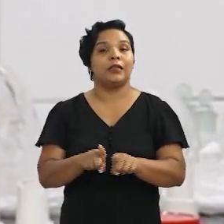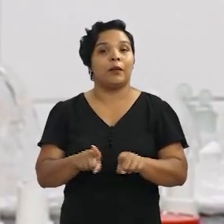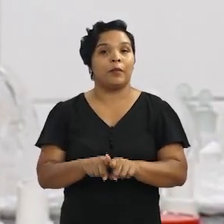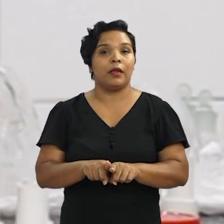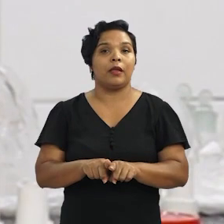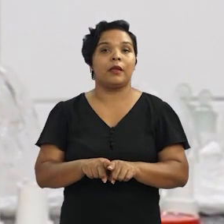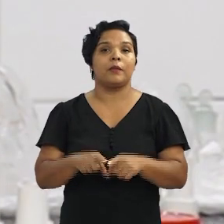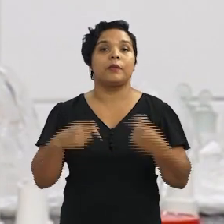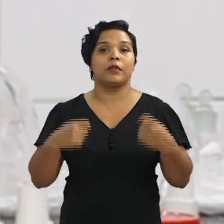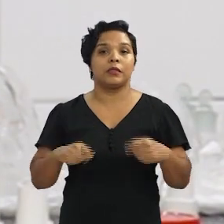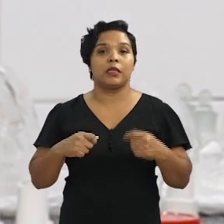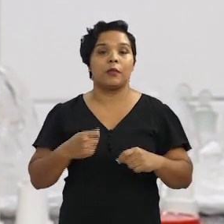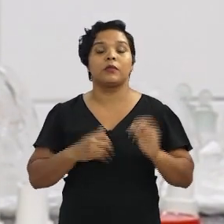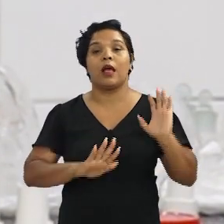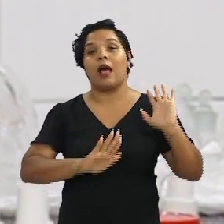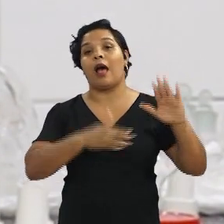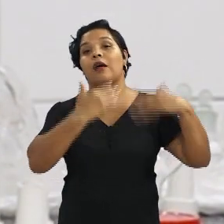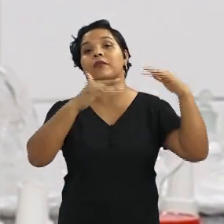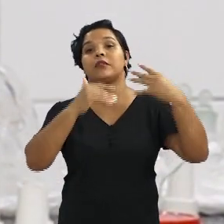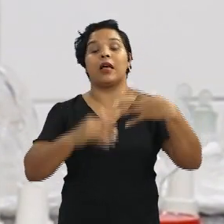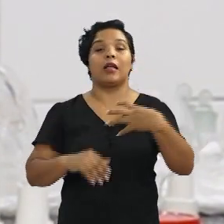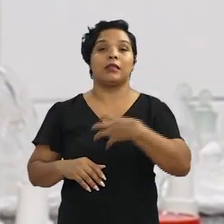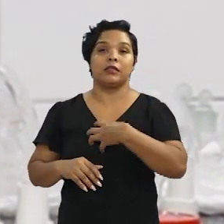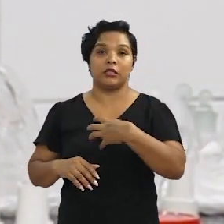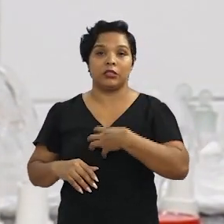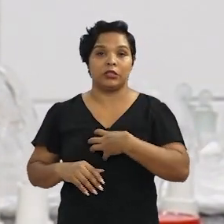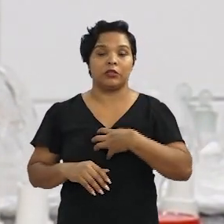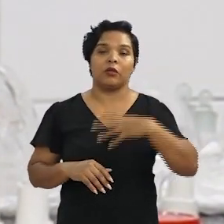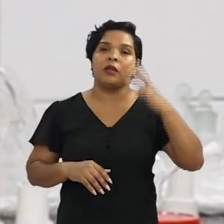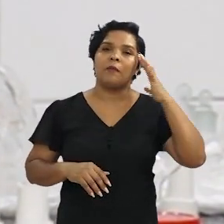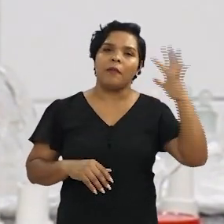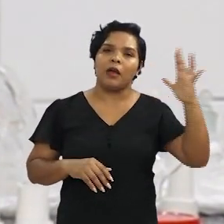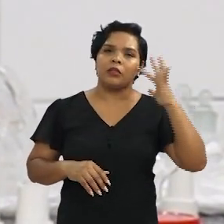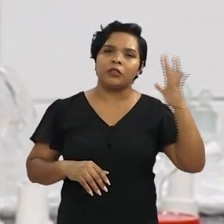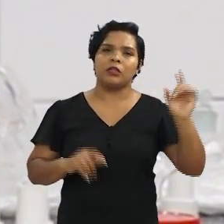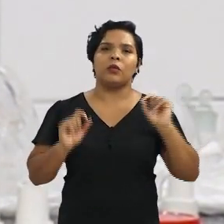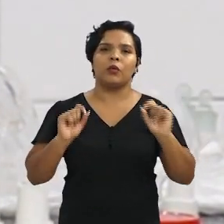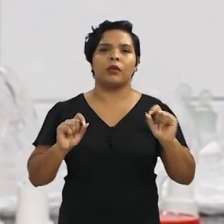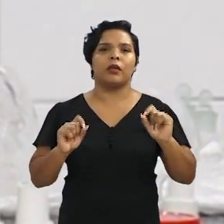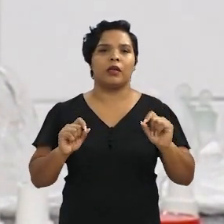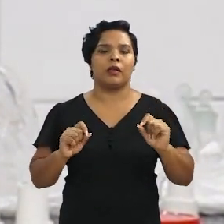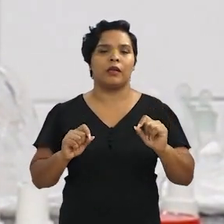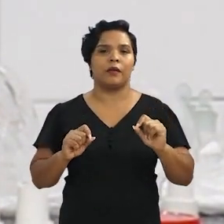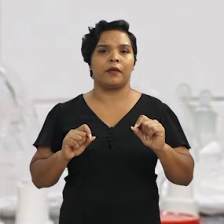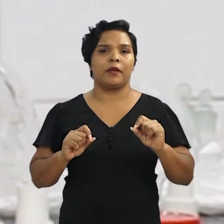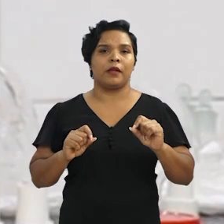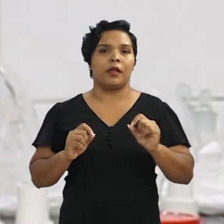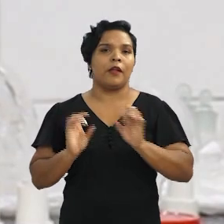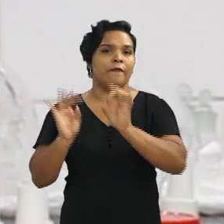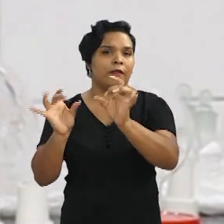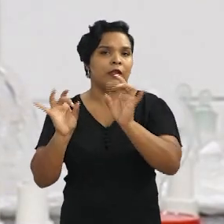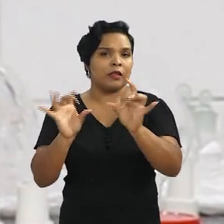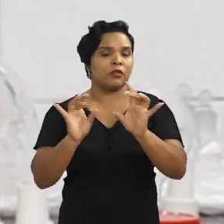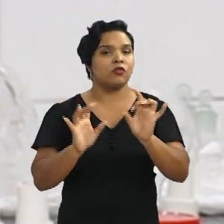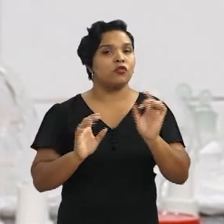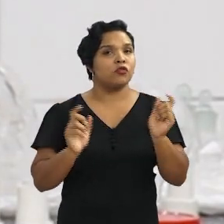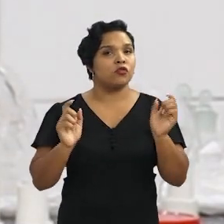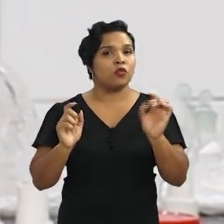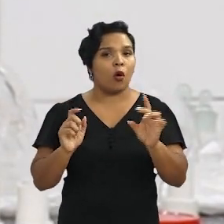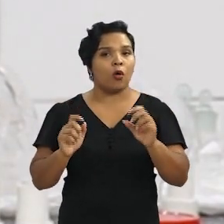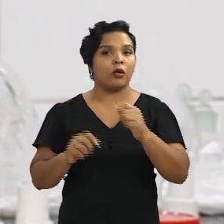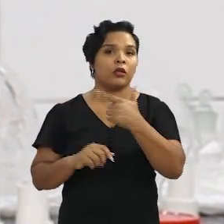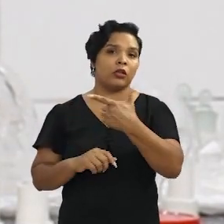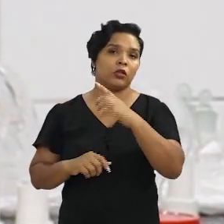isso nós ainda precisamos avançar nesse sentido. Imagino, né, que comercialmente só vai estar